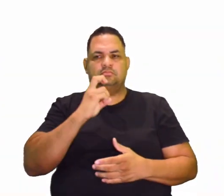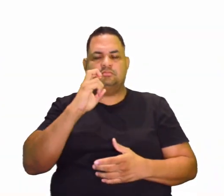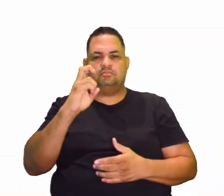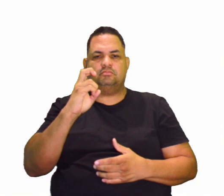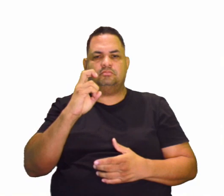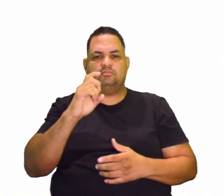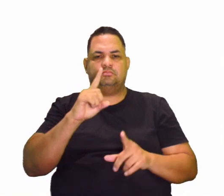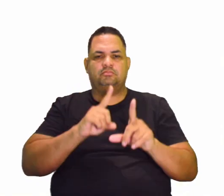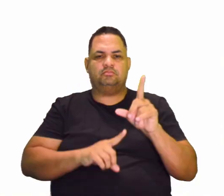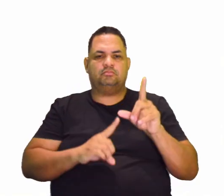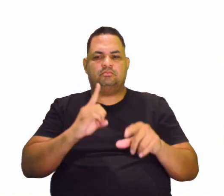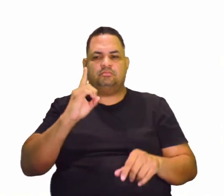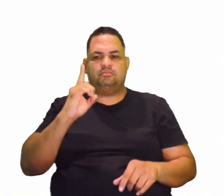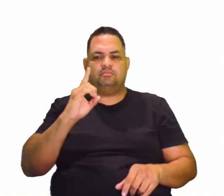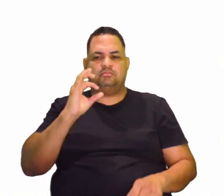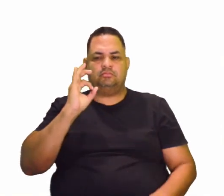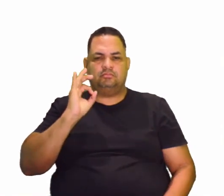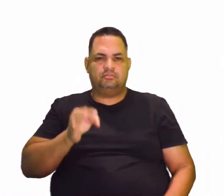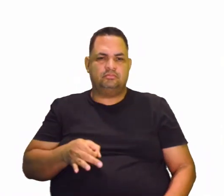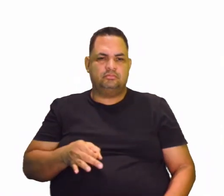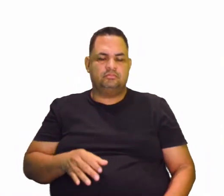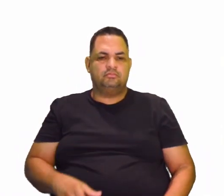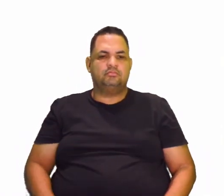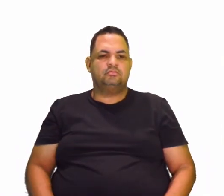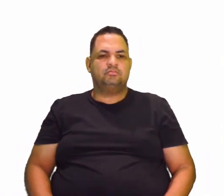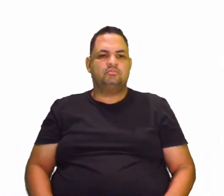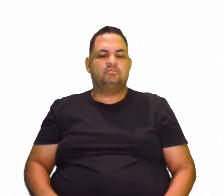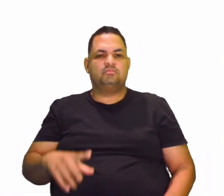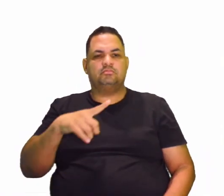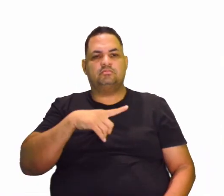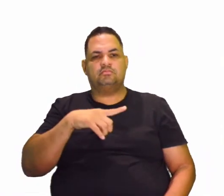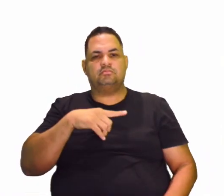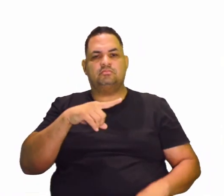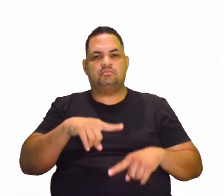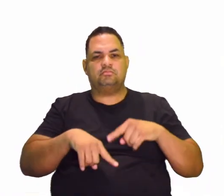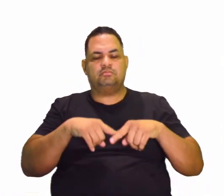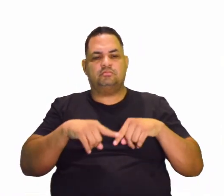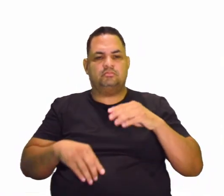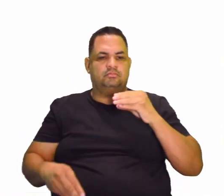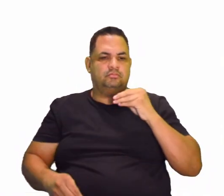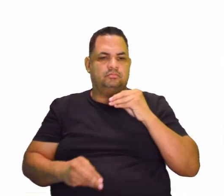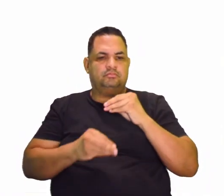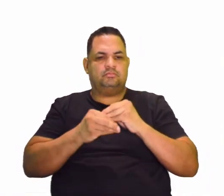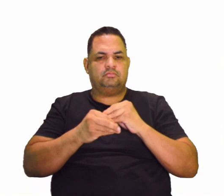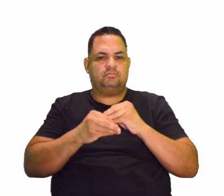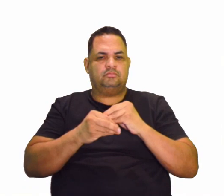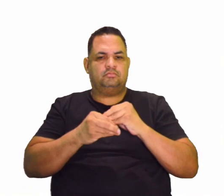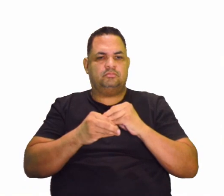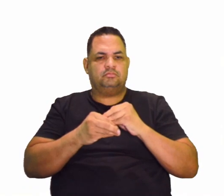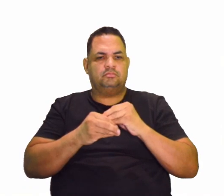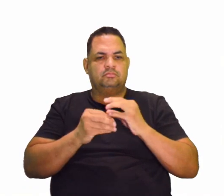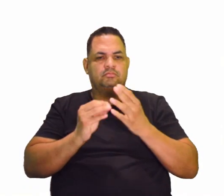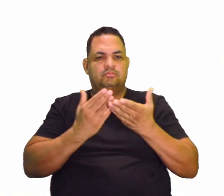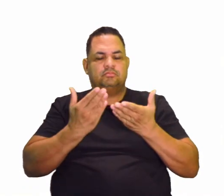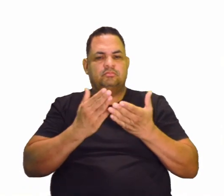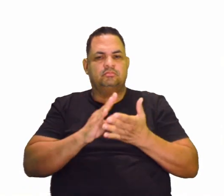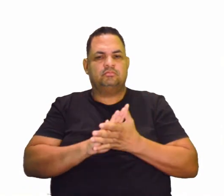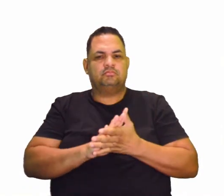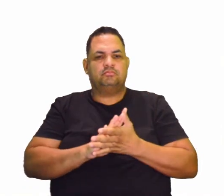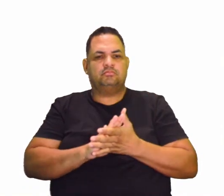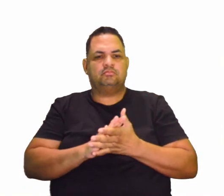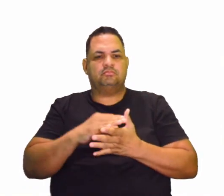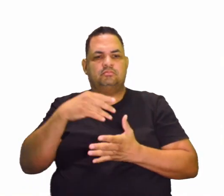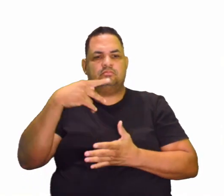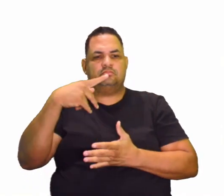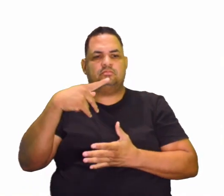D. Resposta correta. Tem sim um material complementar que é a respeito da